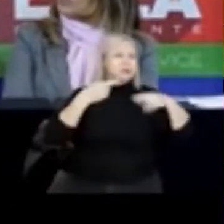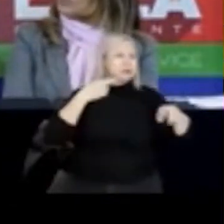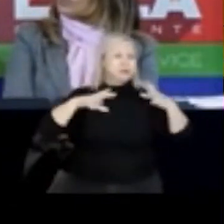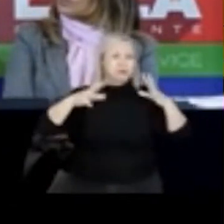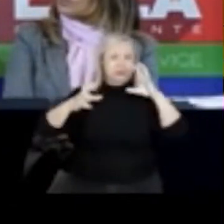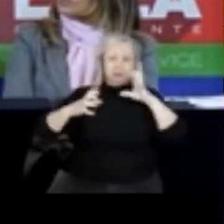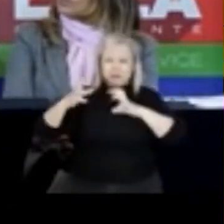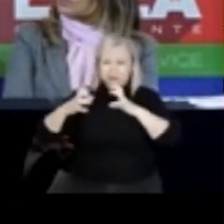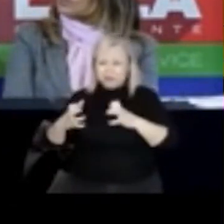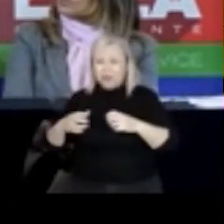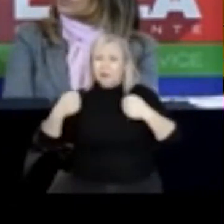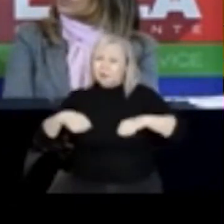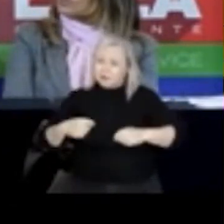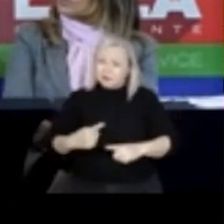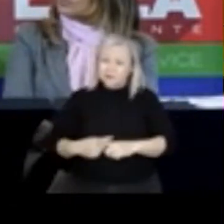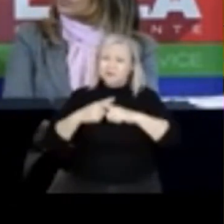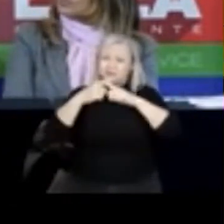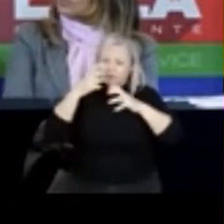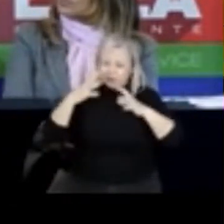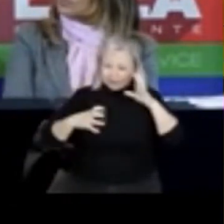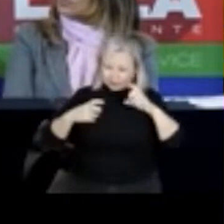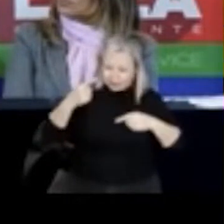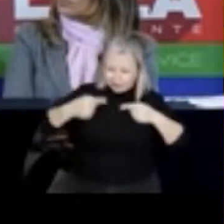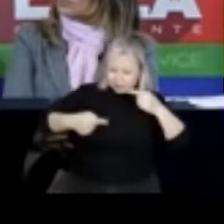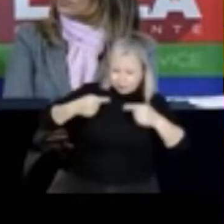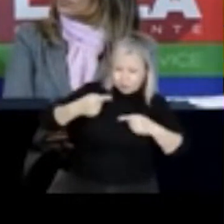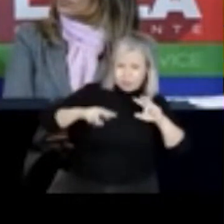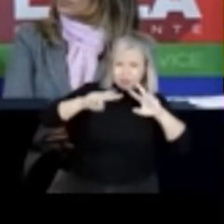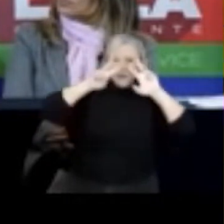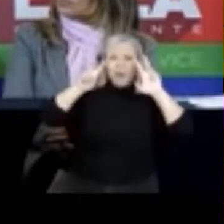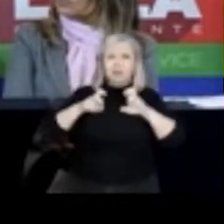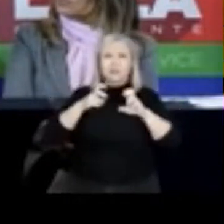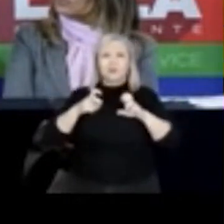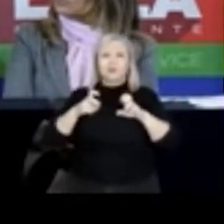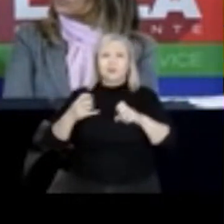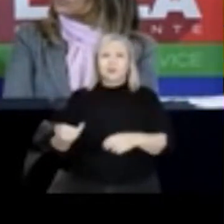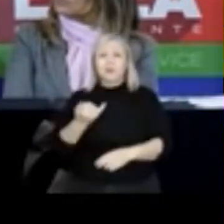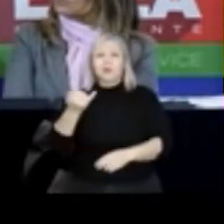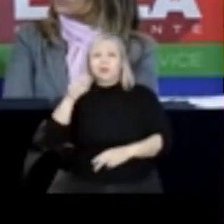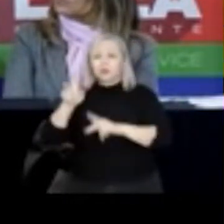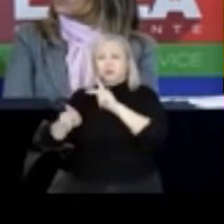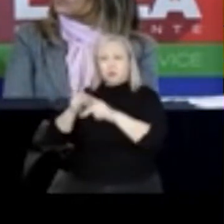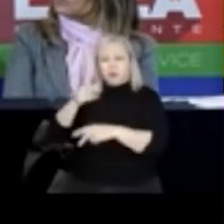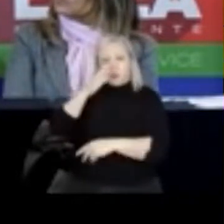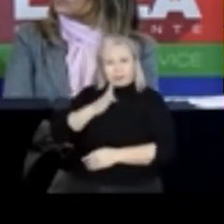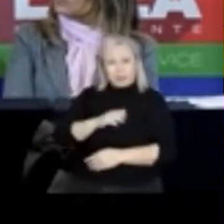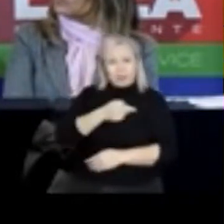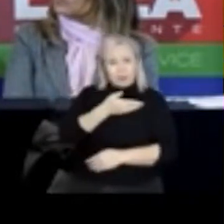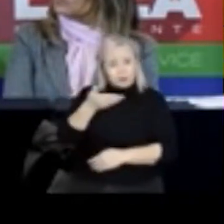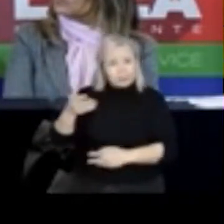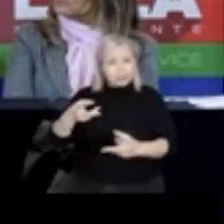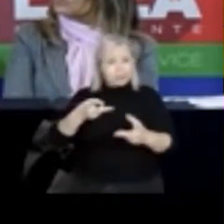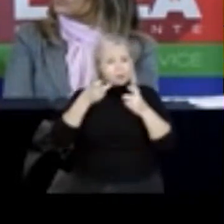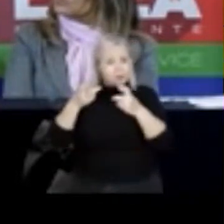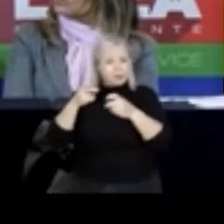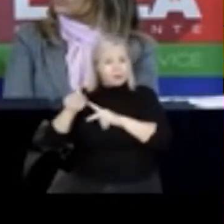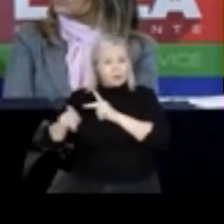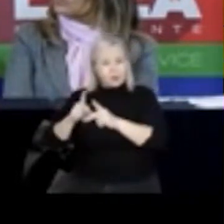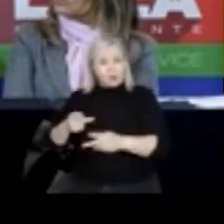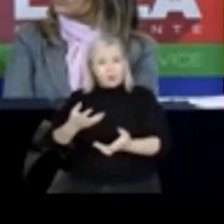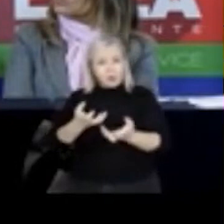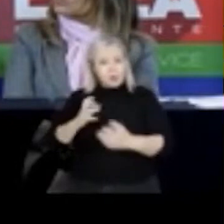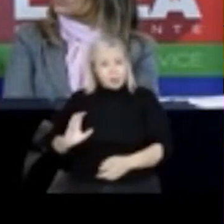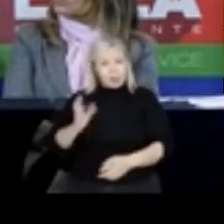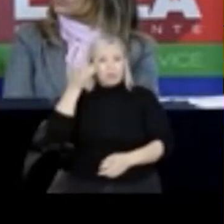os assuntos que interessam ao povo brasileiro. E vocês estão percebendo que o povo quer resolver o problema da sua dívida,